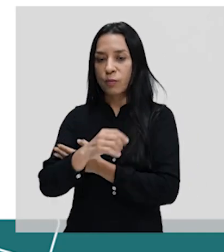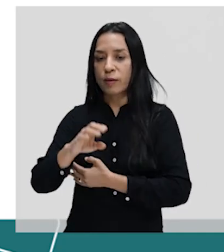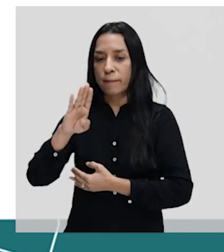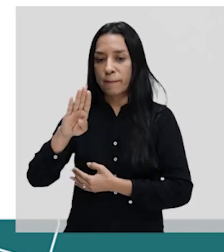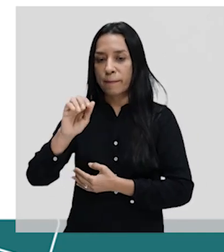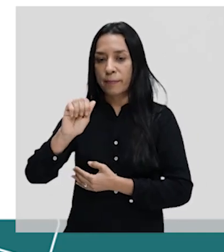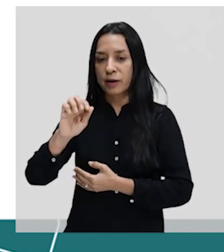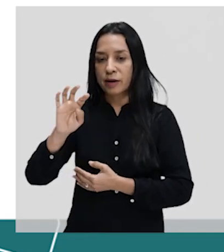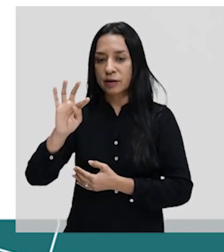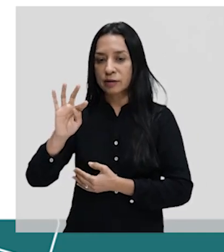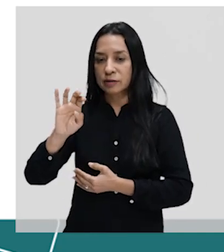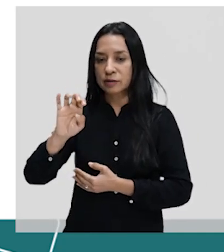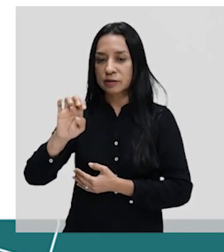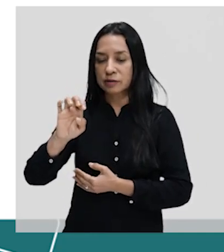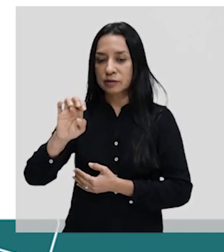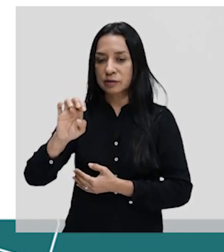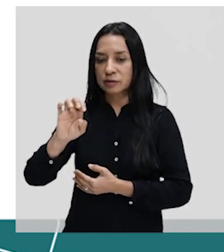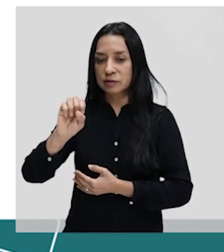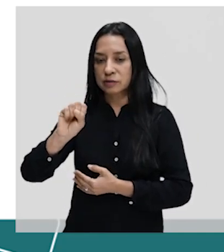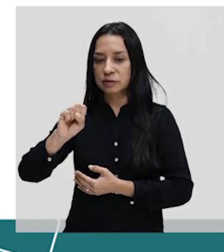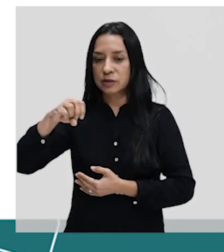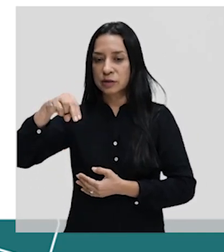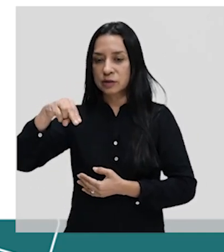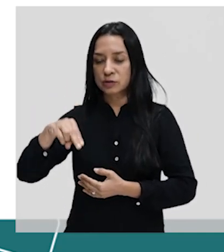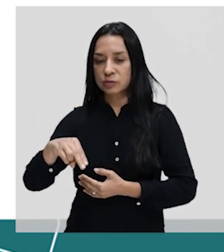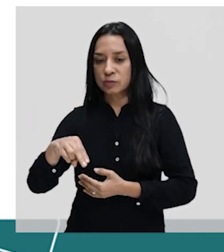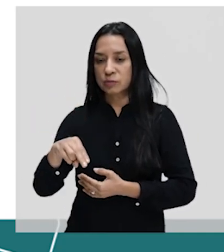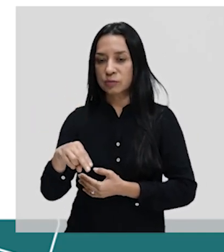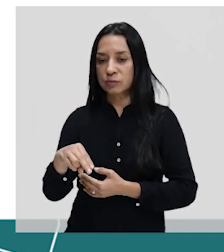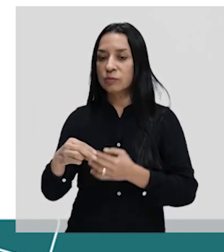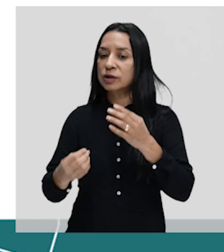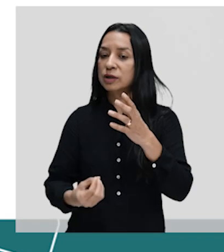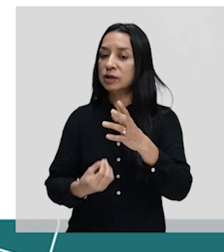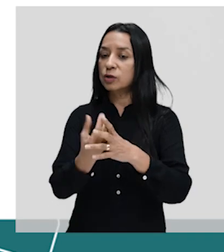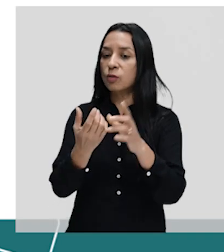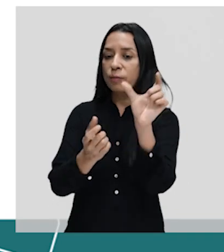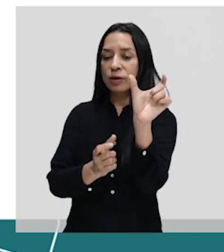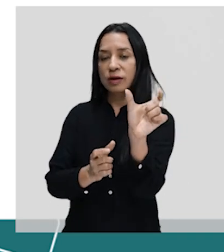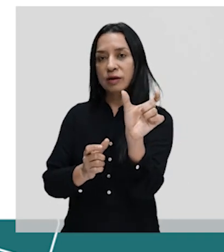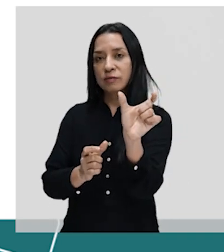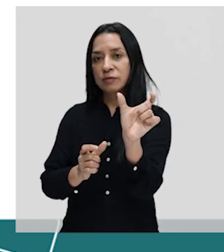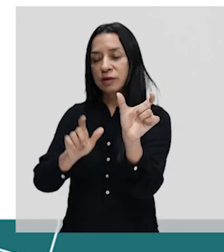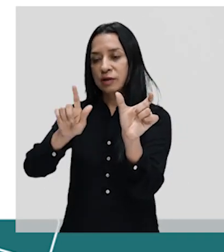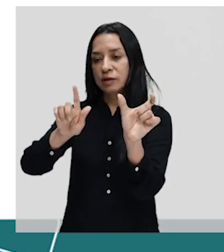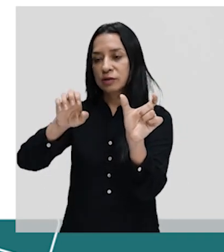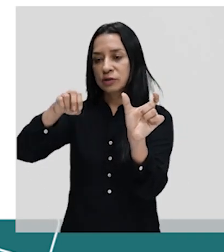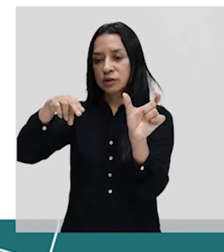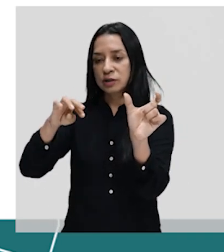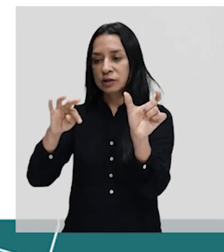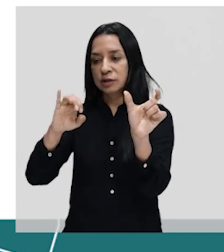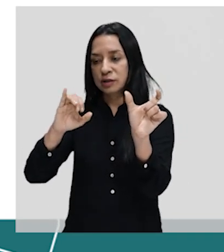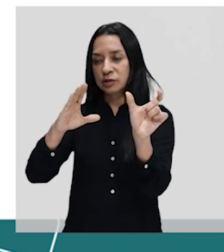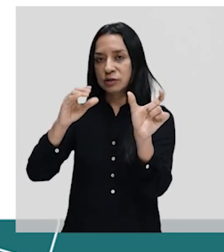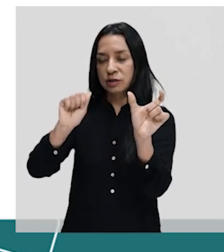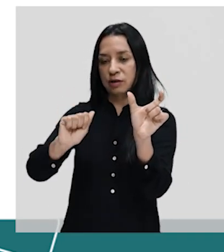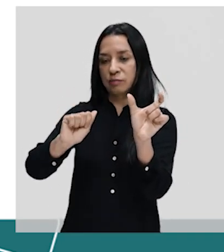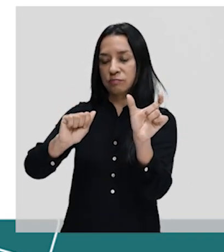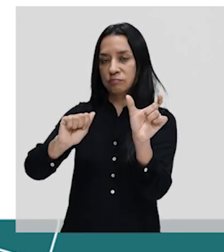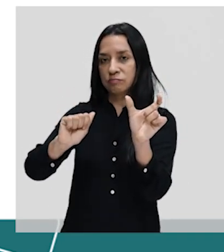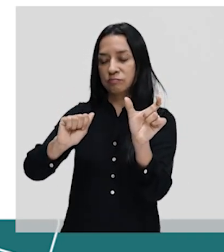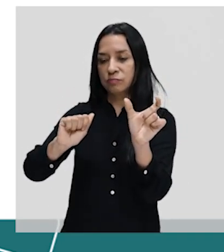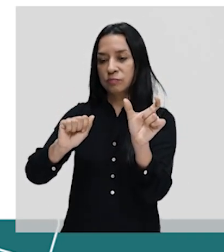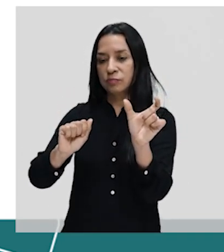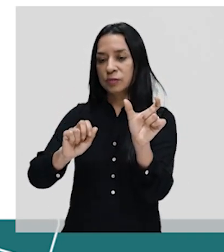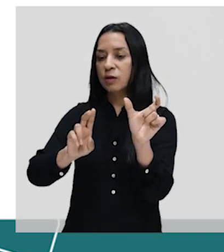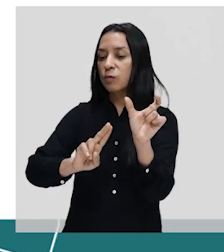então não se tinha uma palavra para definir essa ciência da hereditariedade. Então, deve ser esse cara